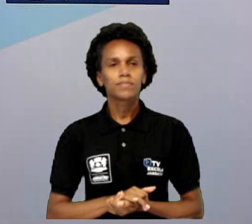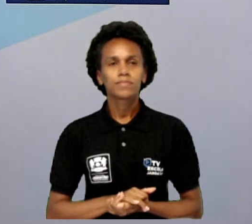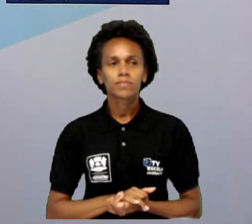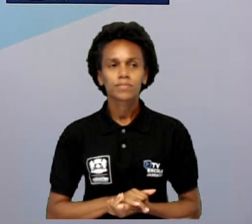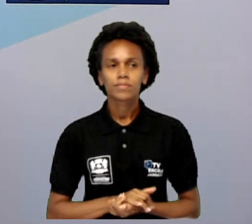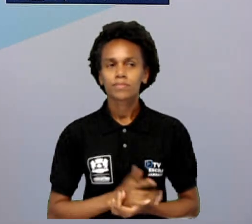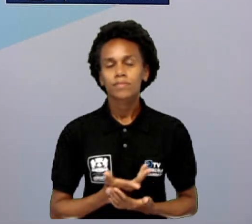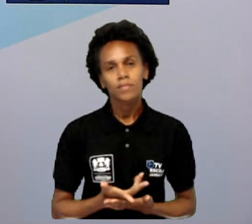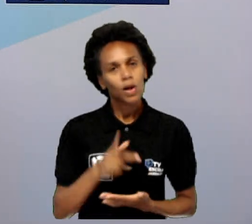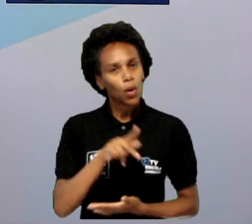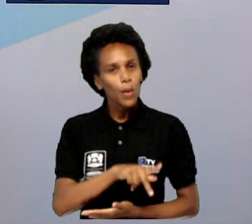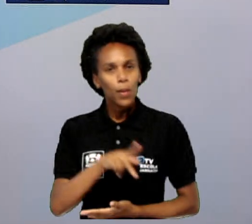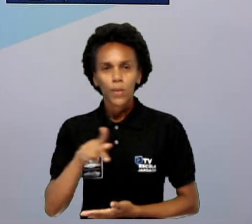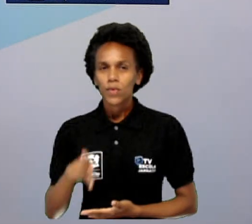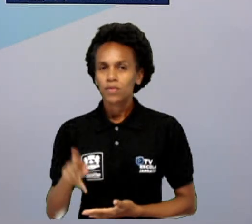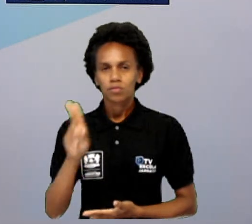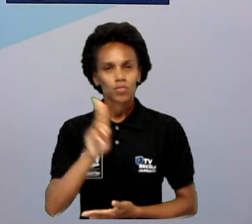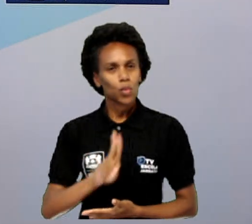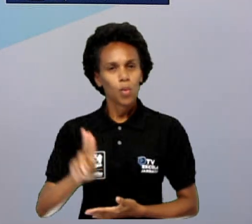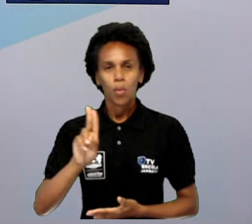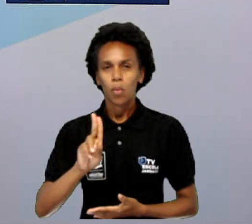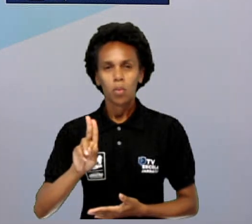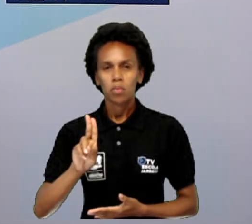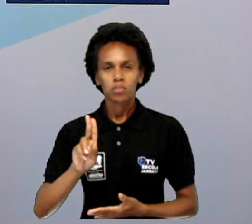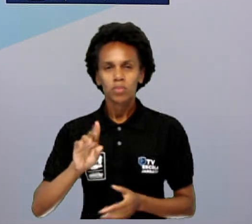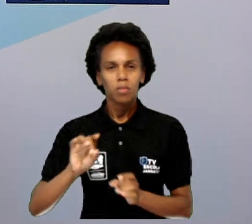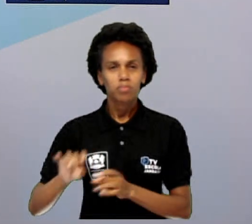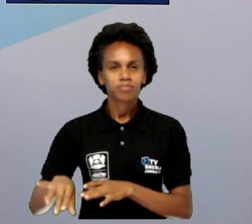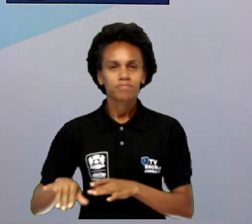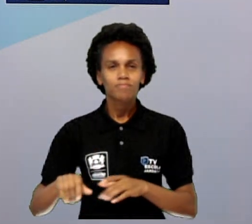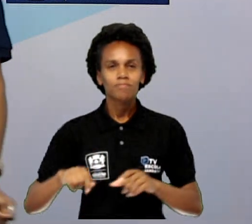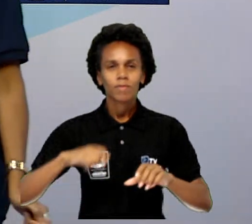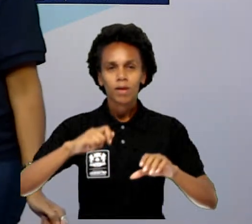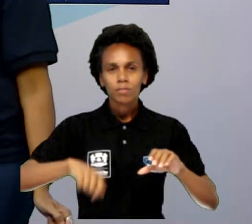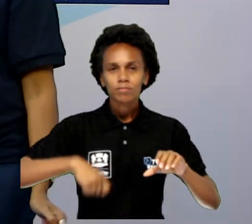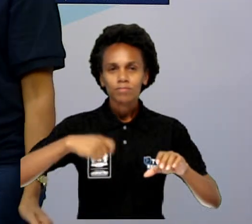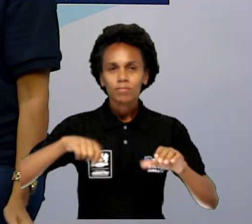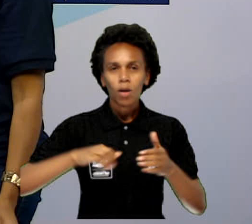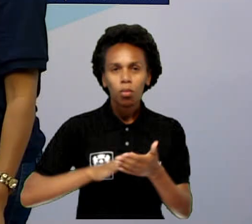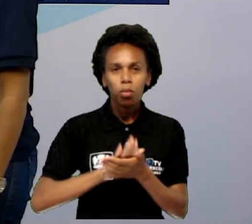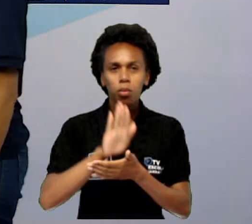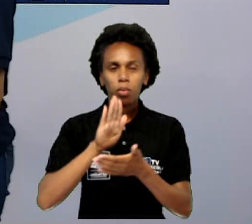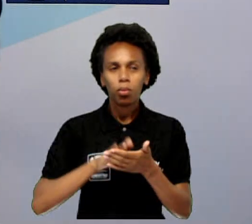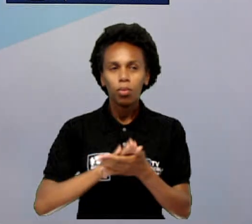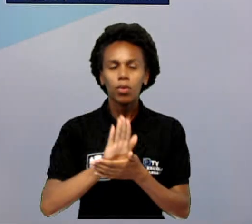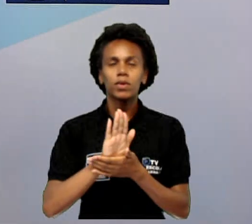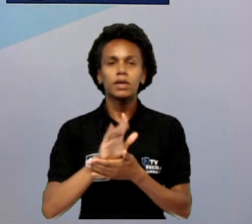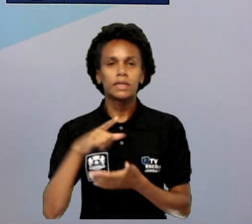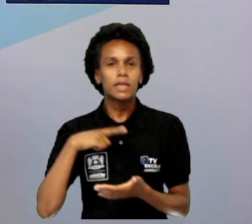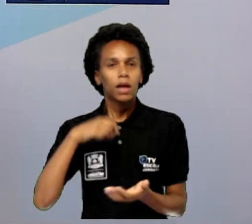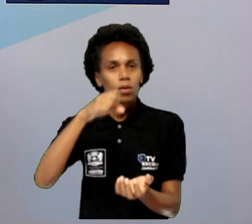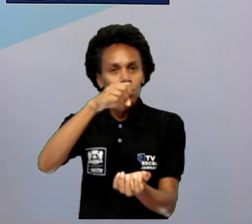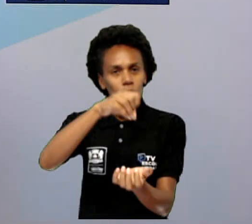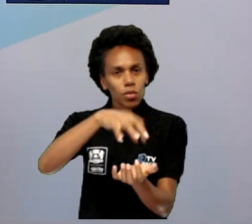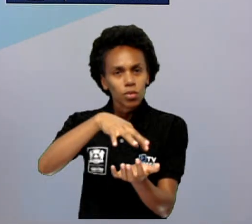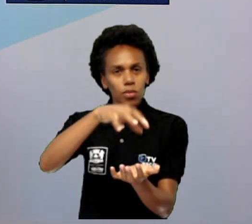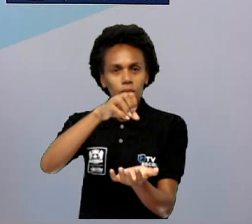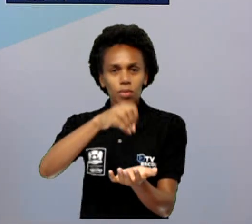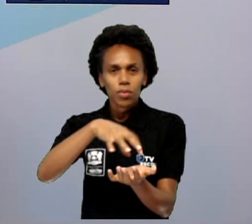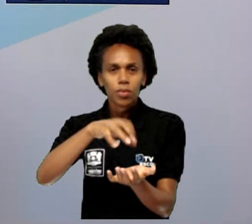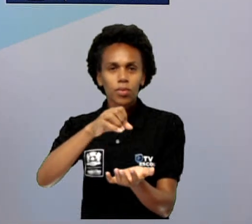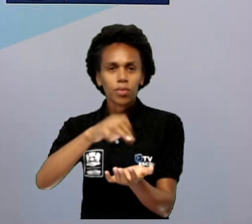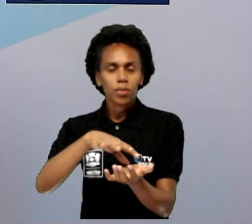de álcool, né? Agora tem as impressoras chiquetérrimas, né? Temos também, para ajudar